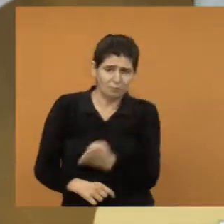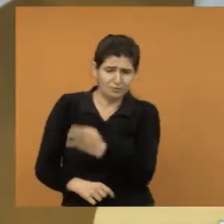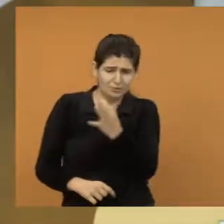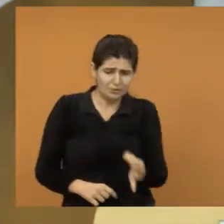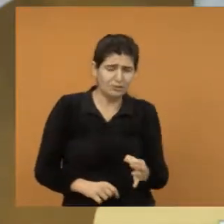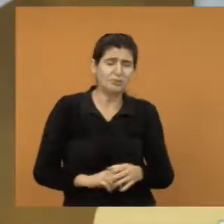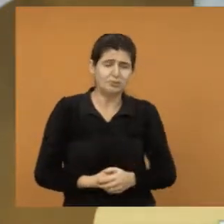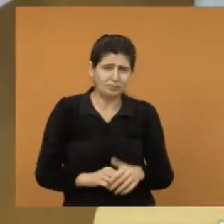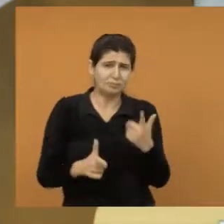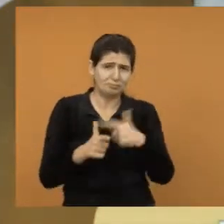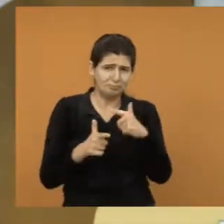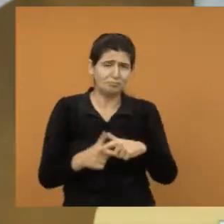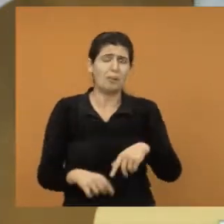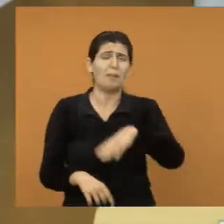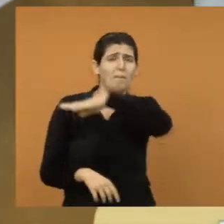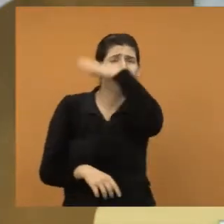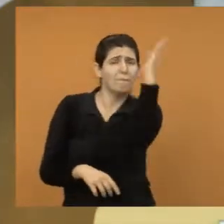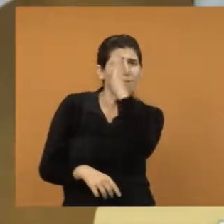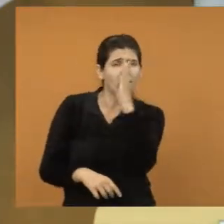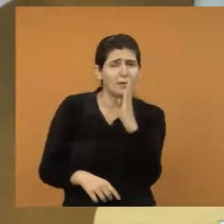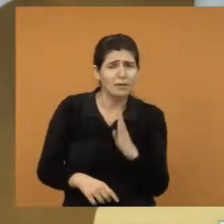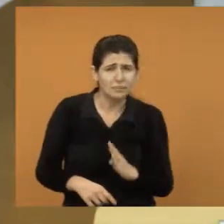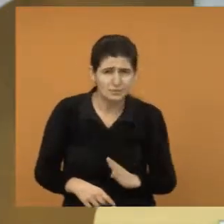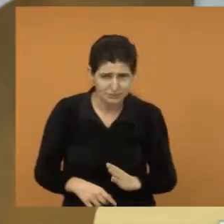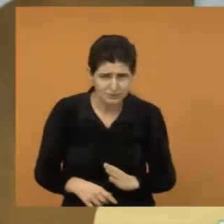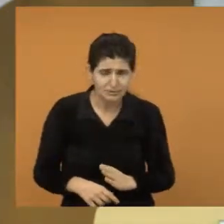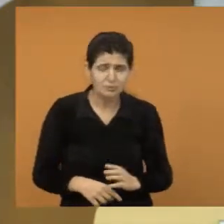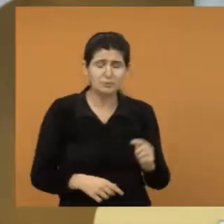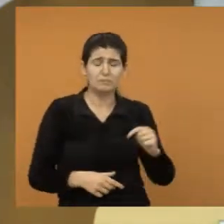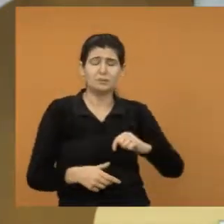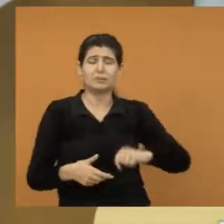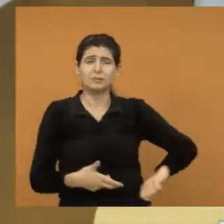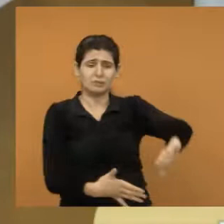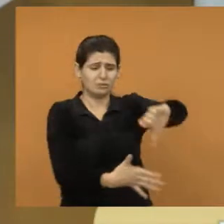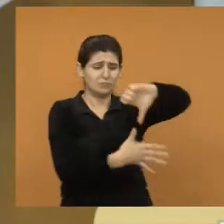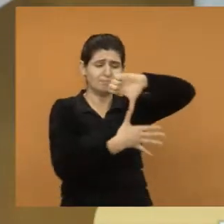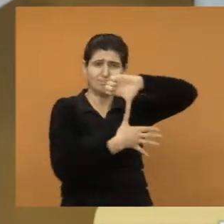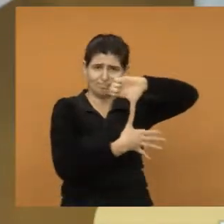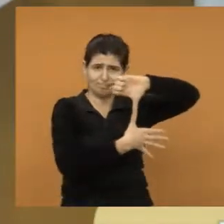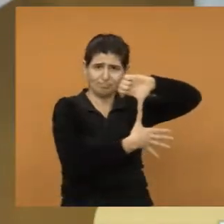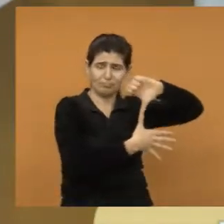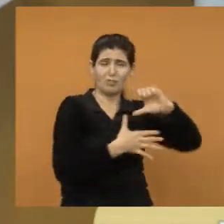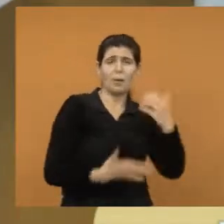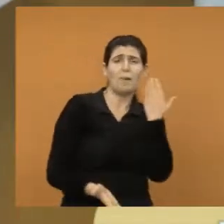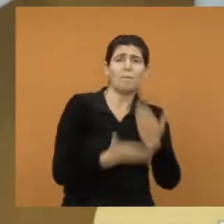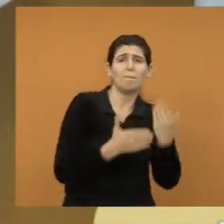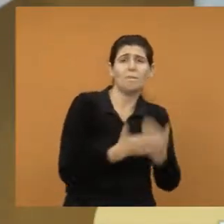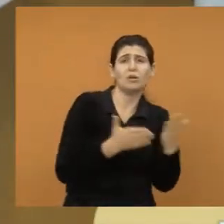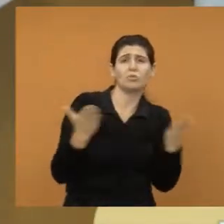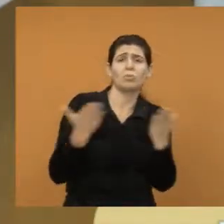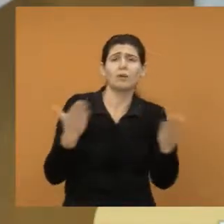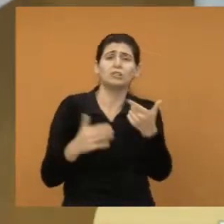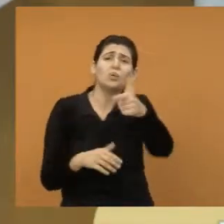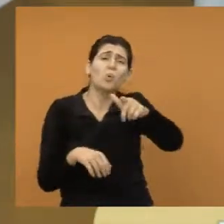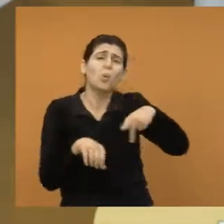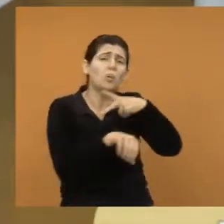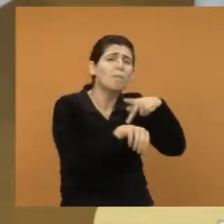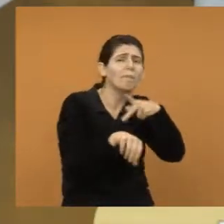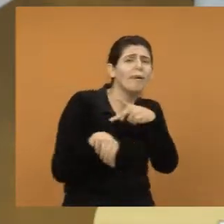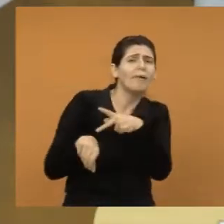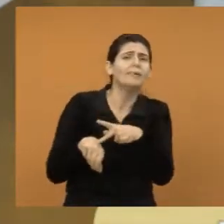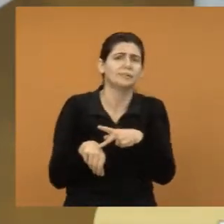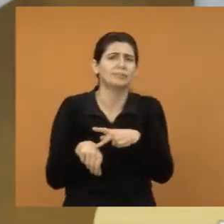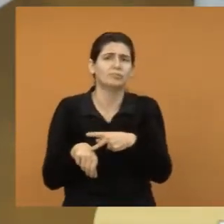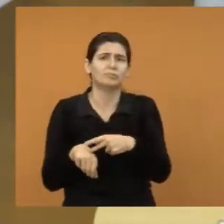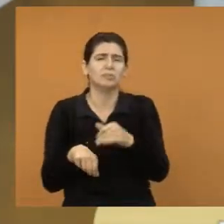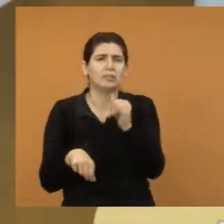O Brasil, na América Latina, só perde para Honduras e El Salvador. Até a Colômbia, que era um país que